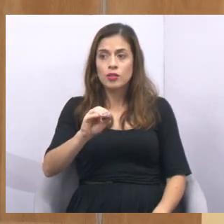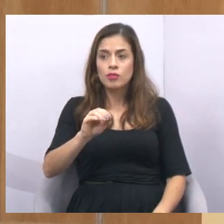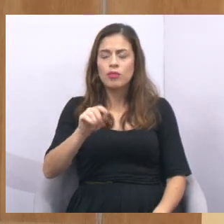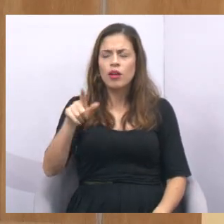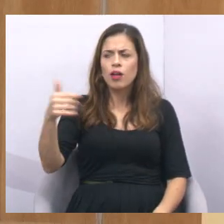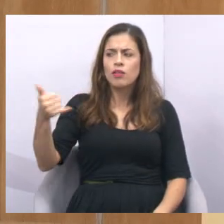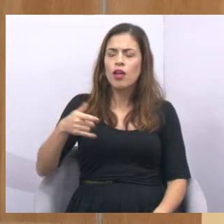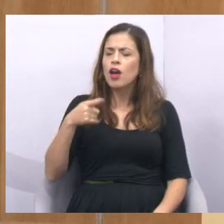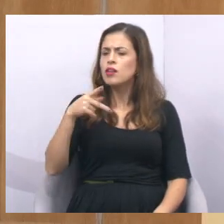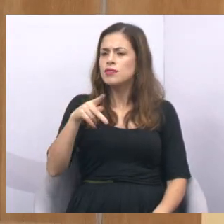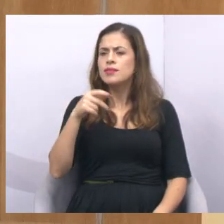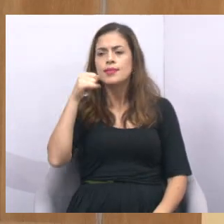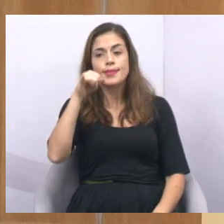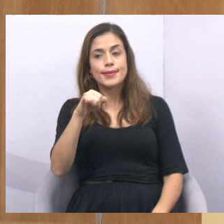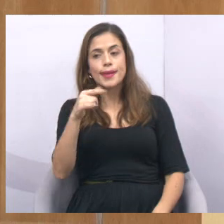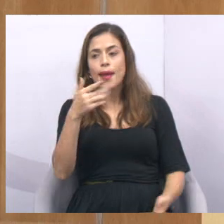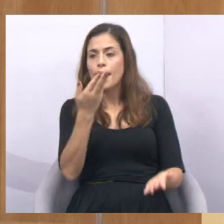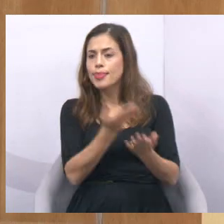não vai jogar.